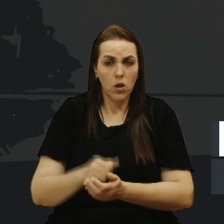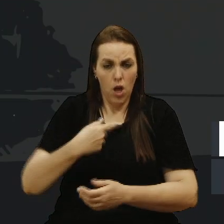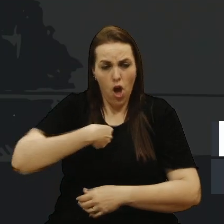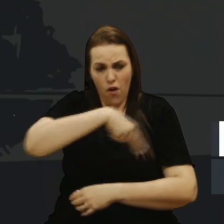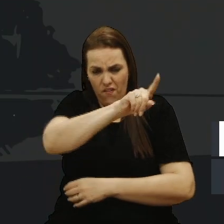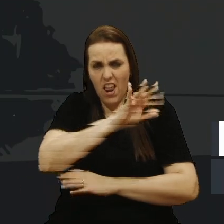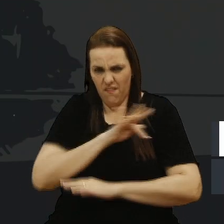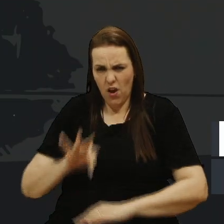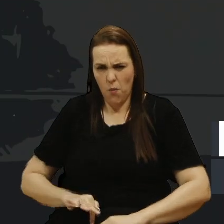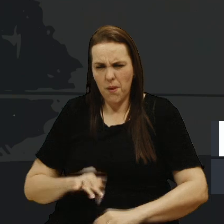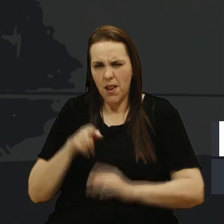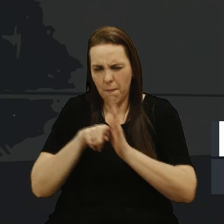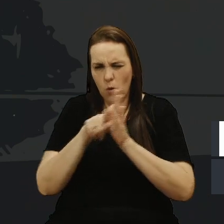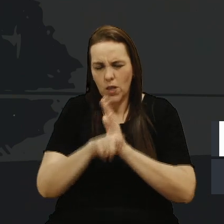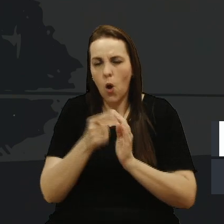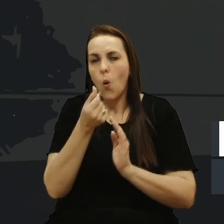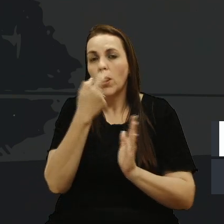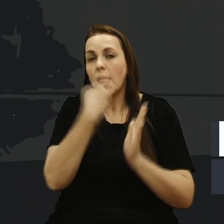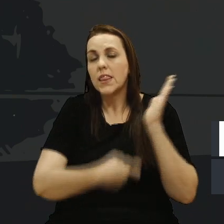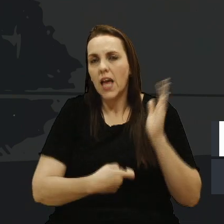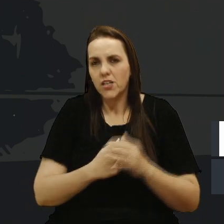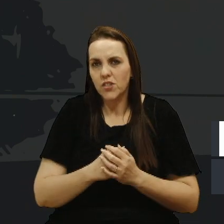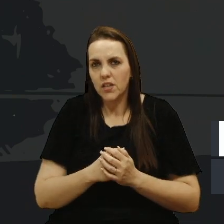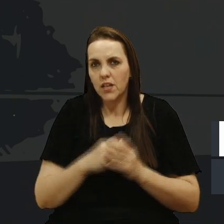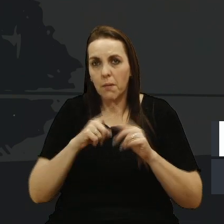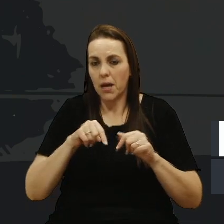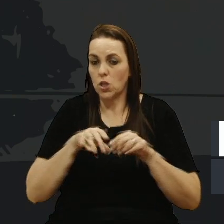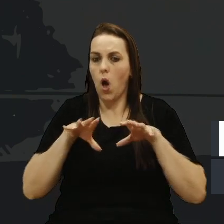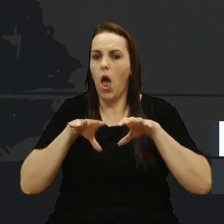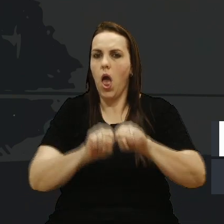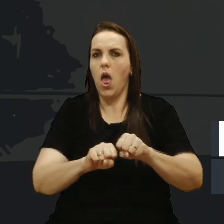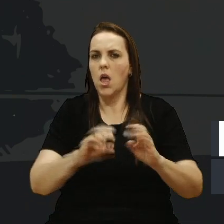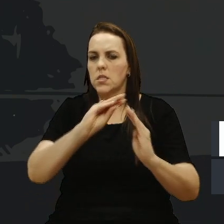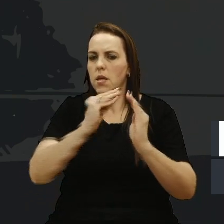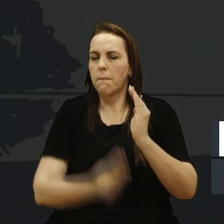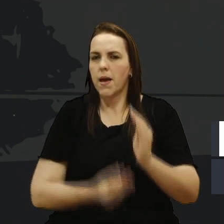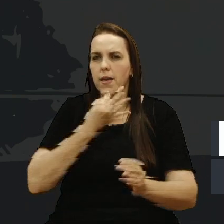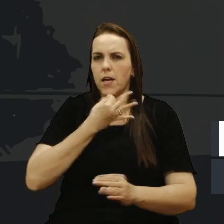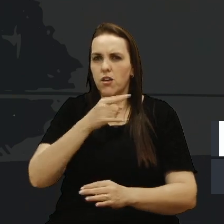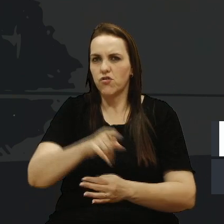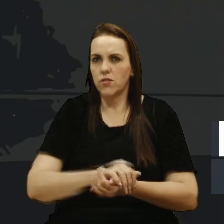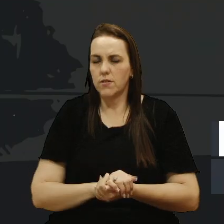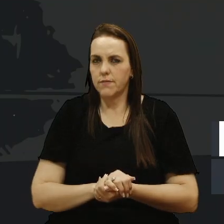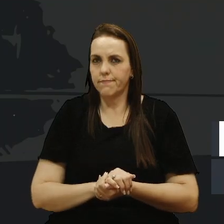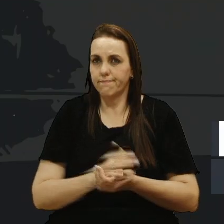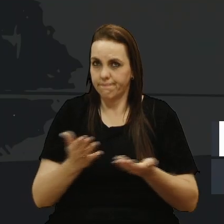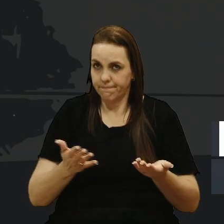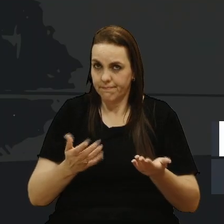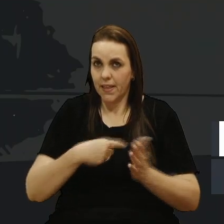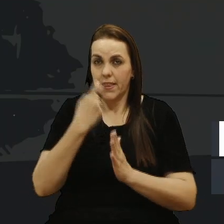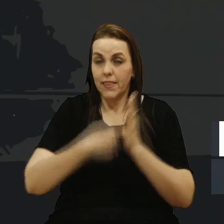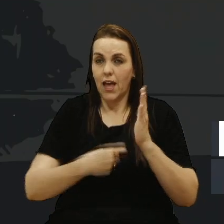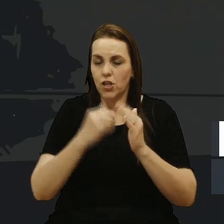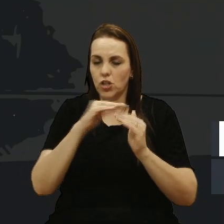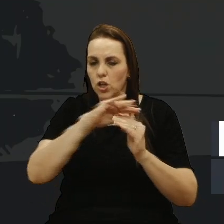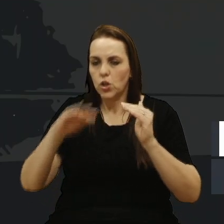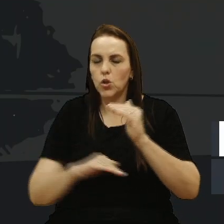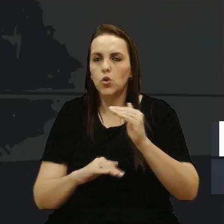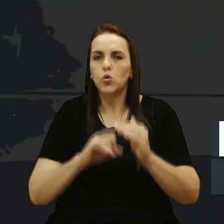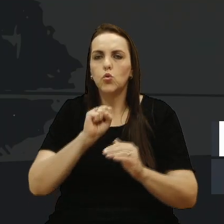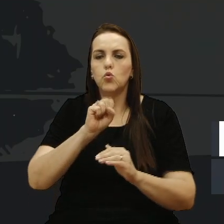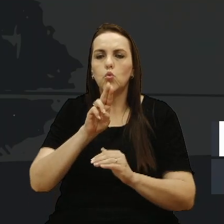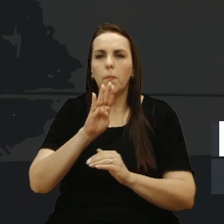quanto que é a taxa. Mas não tem que botar a mão no SAMAI de Caxias. E aí, a tarifa subsocial que nós temos aqui, que